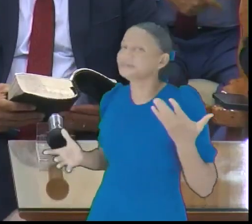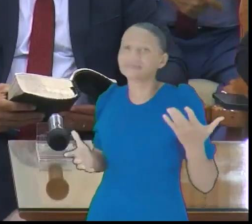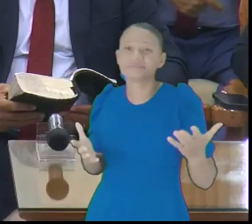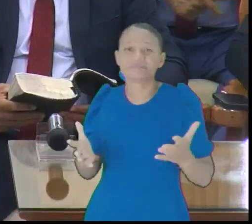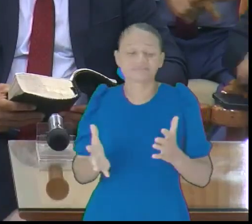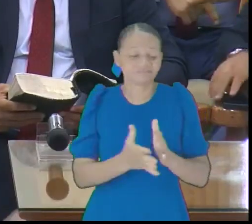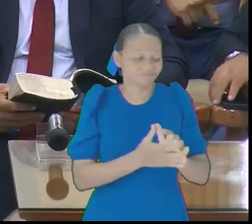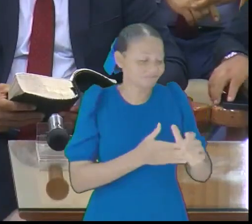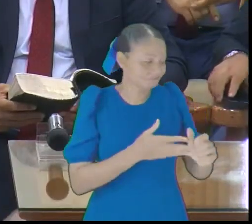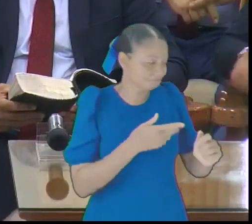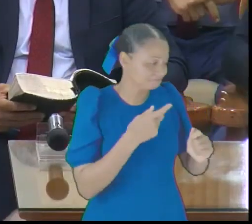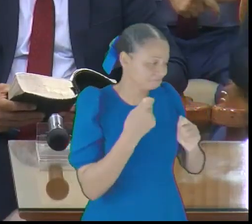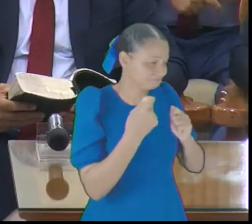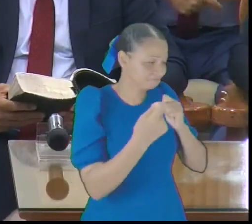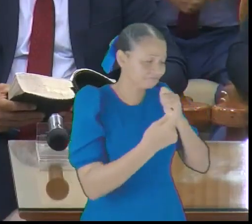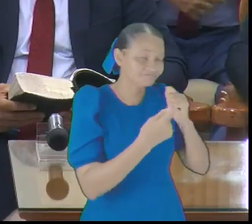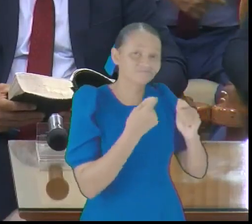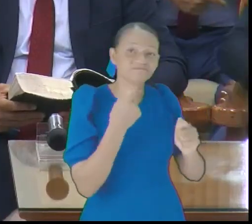Aleluia.